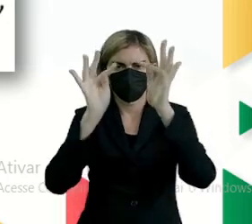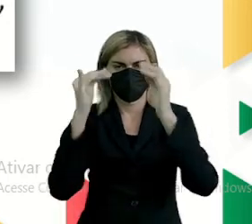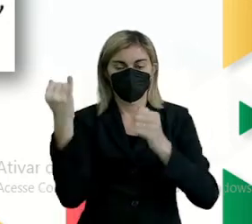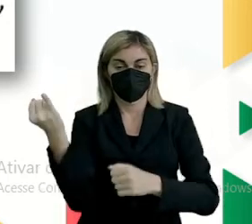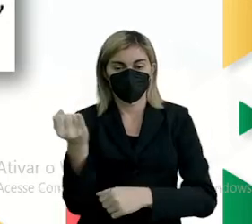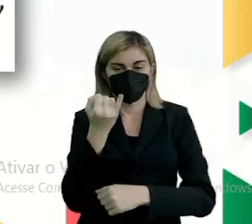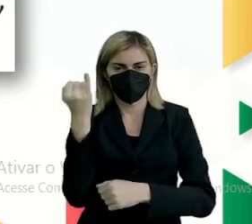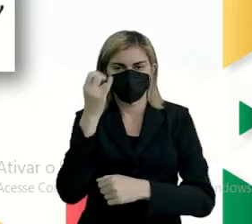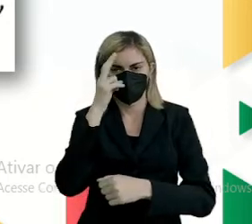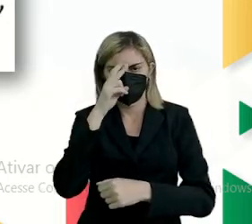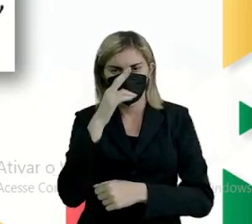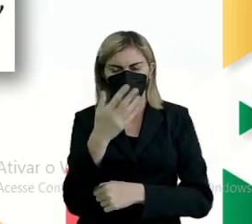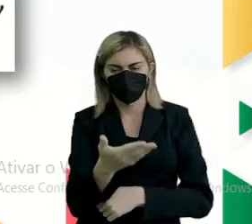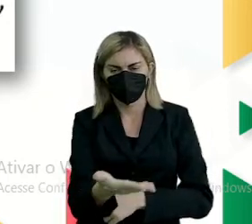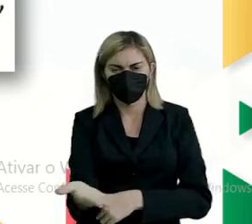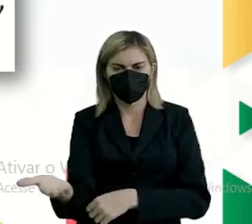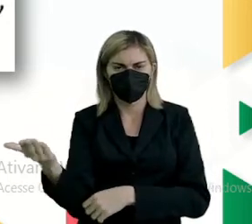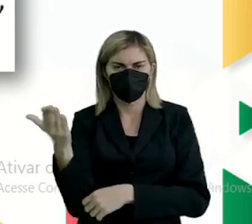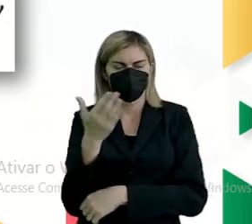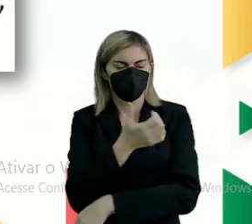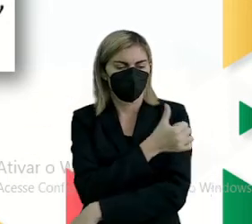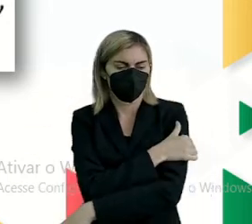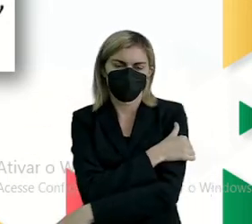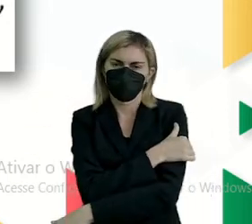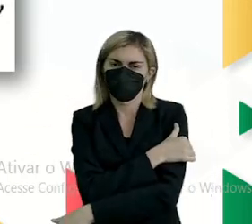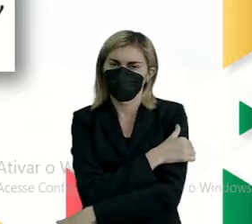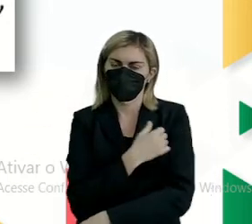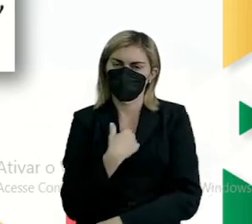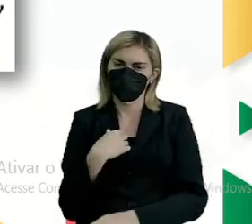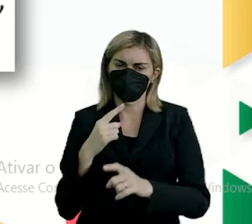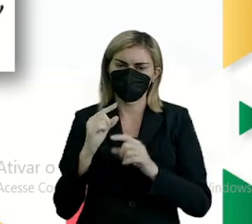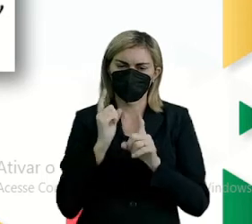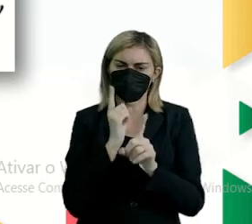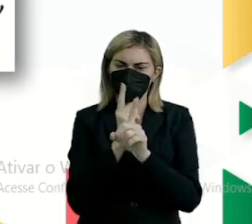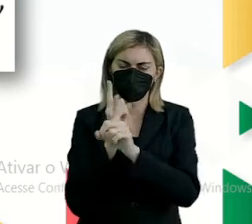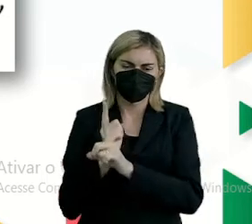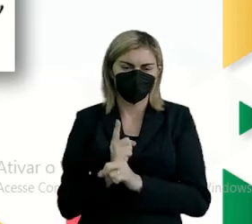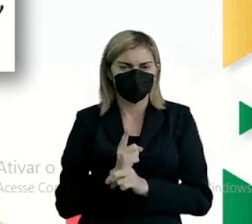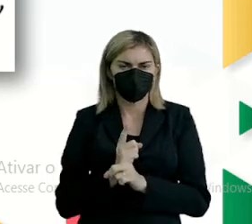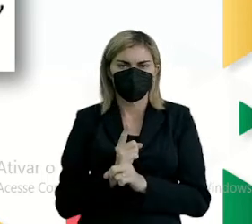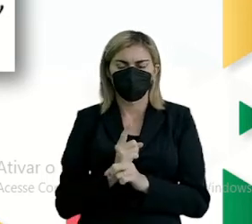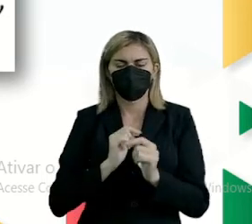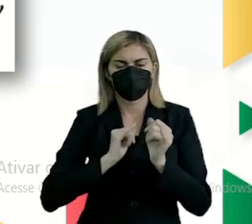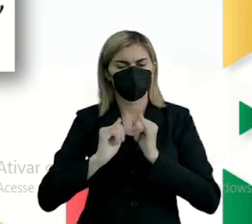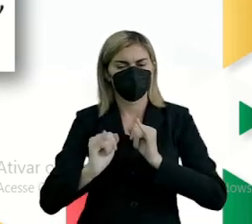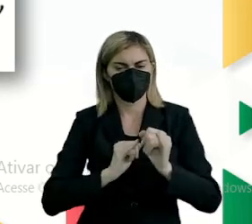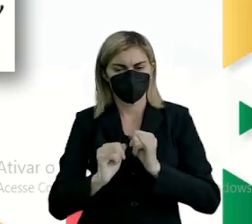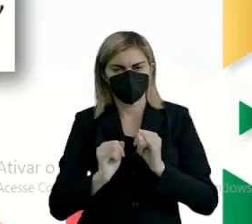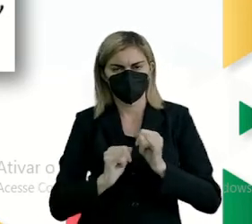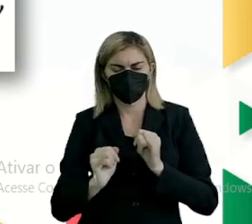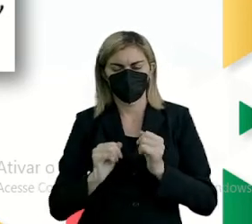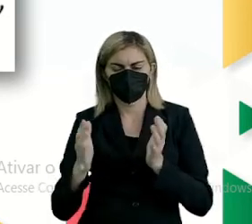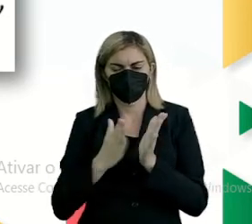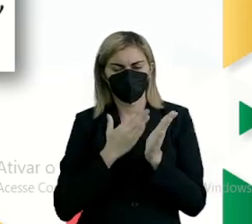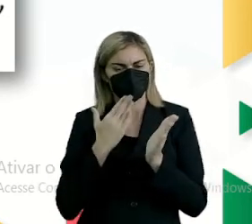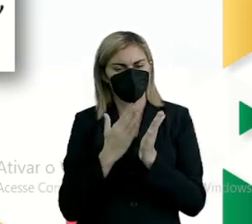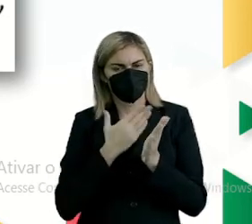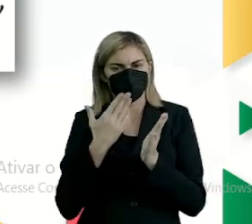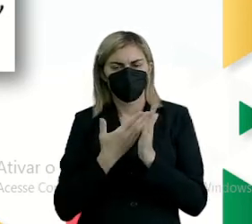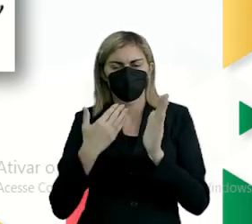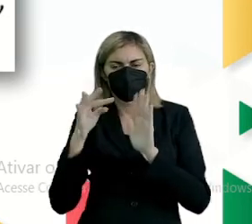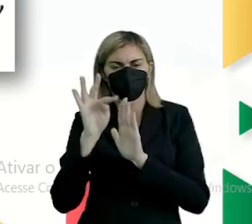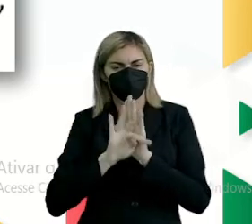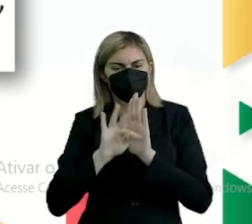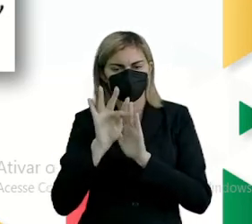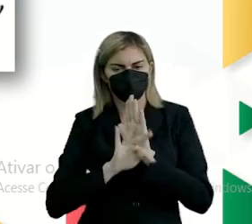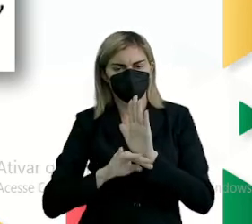importante lembrar, você, estudante do sexto ano, encontra muito o que? Na internet e nos livros,